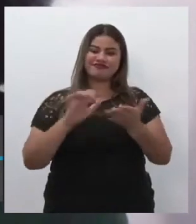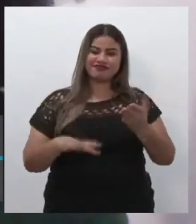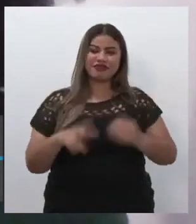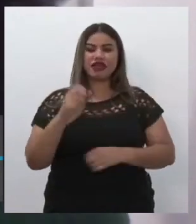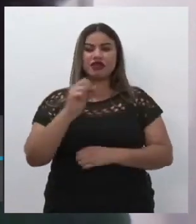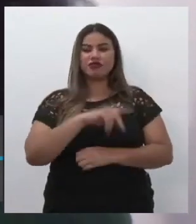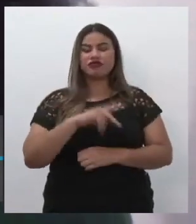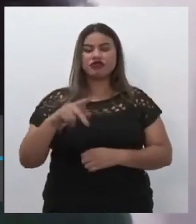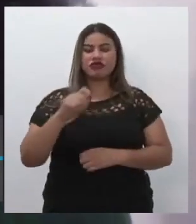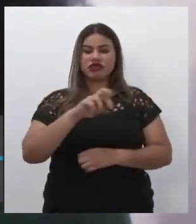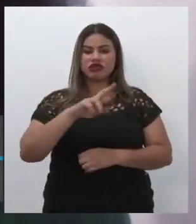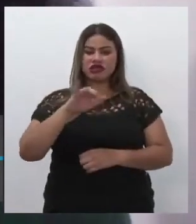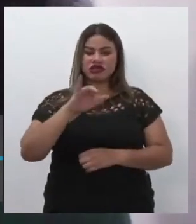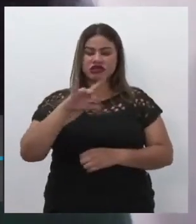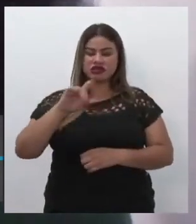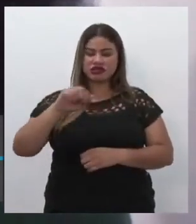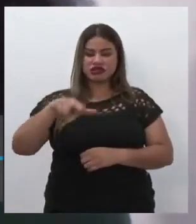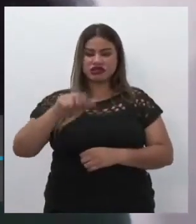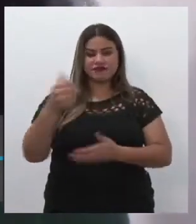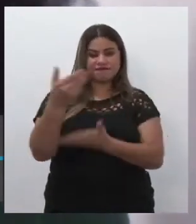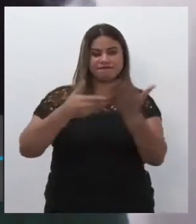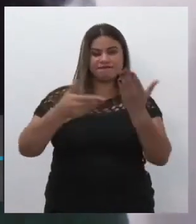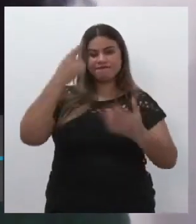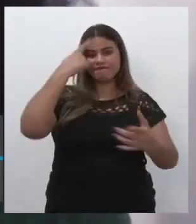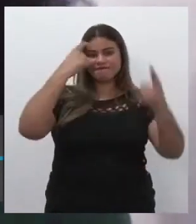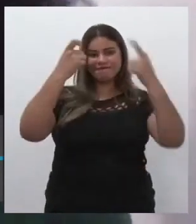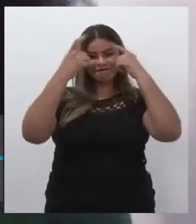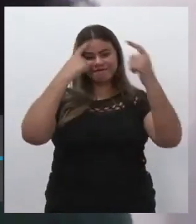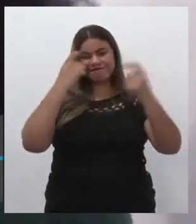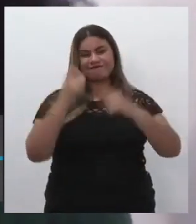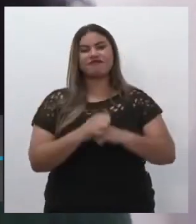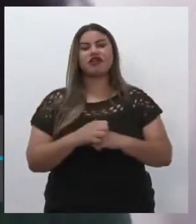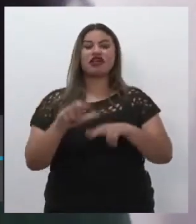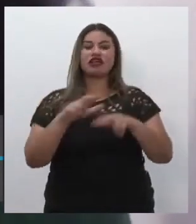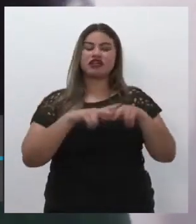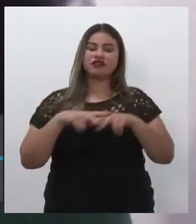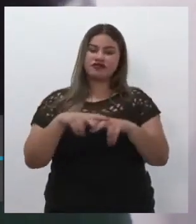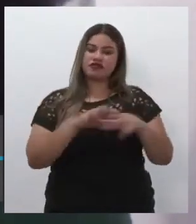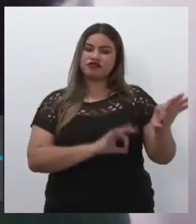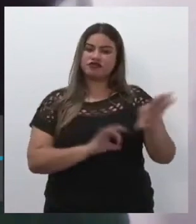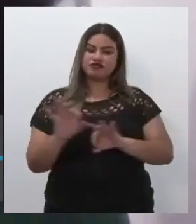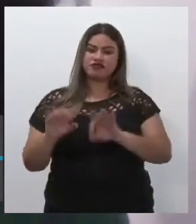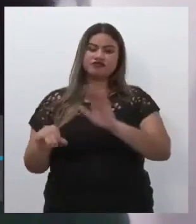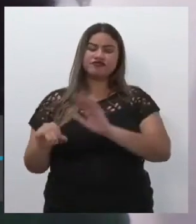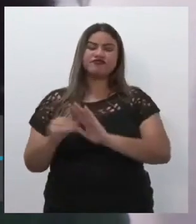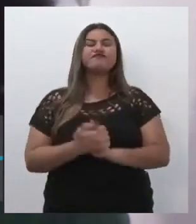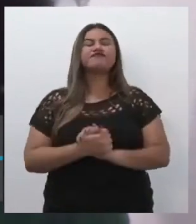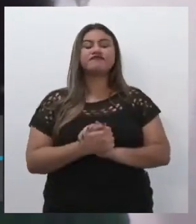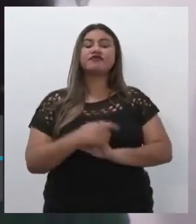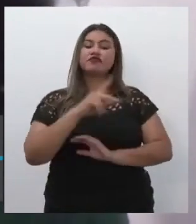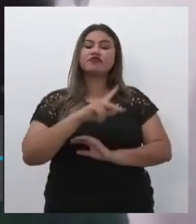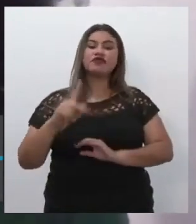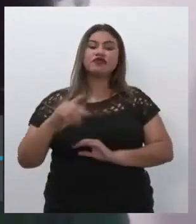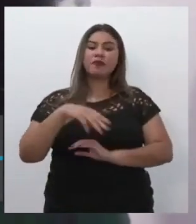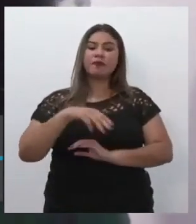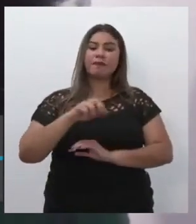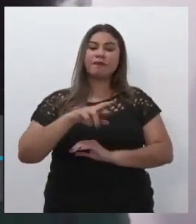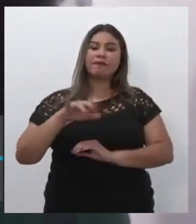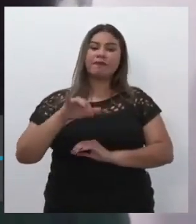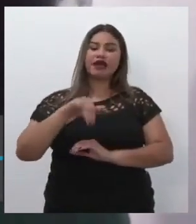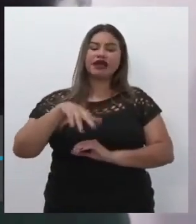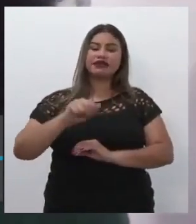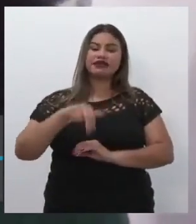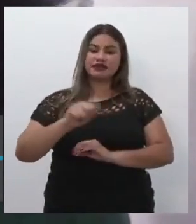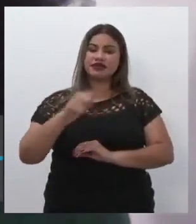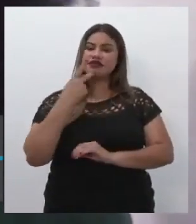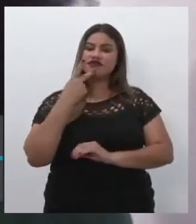Daiana, compartilhamento de ideias, revisão dos planejamentos, a professora Mariana fala novamente